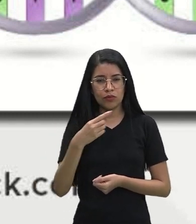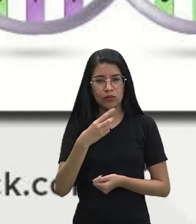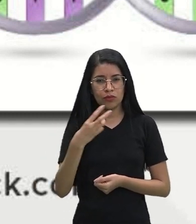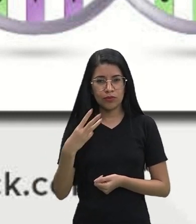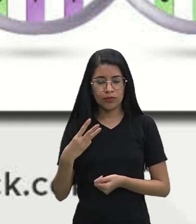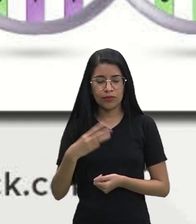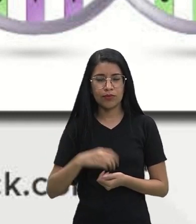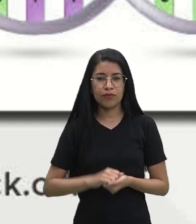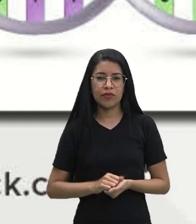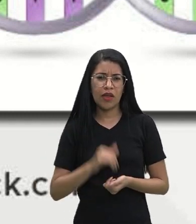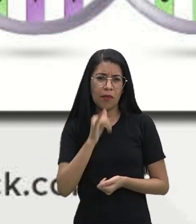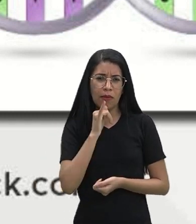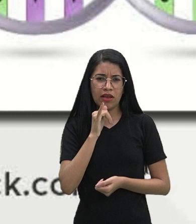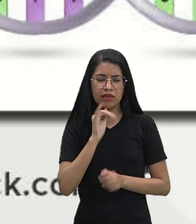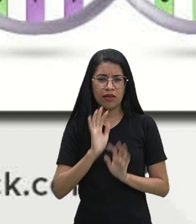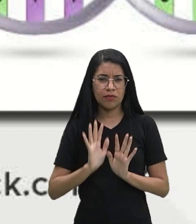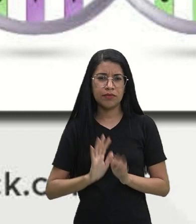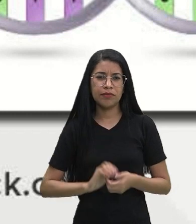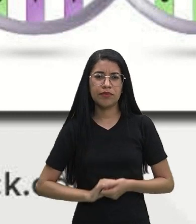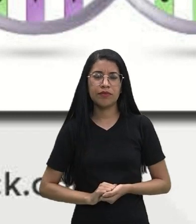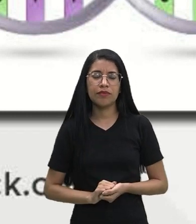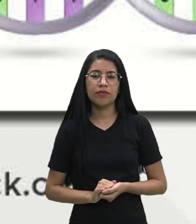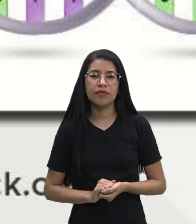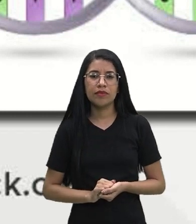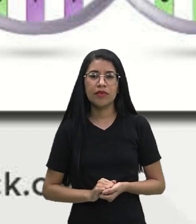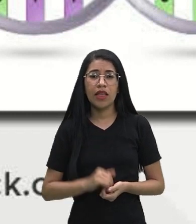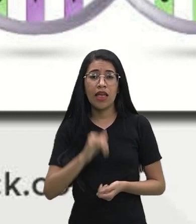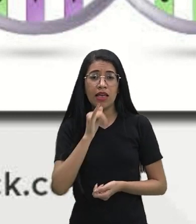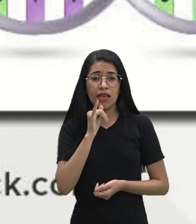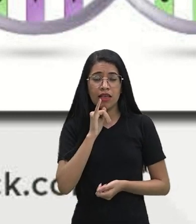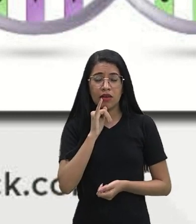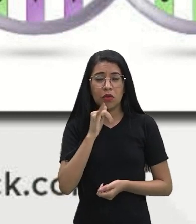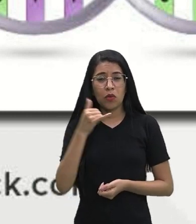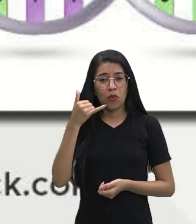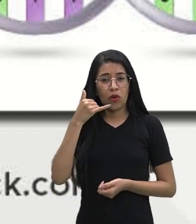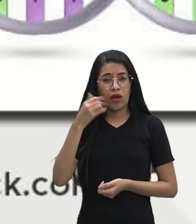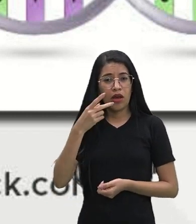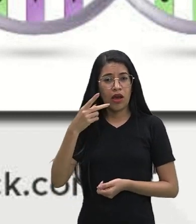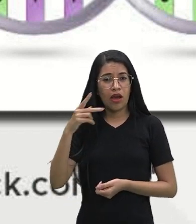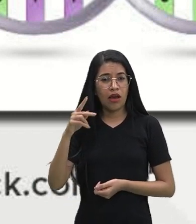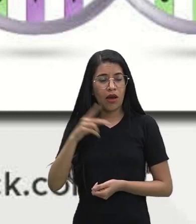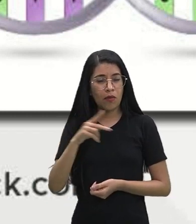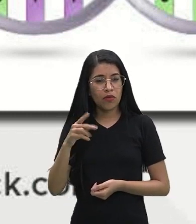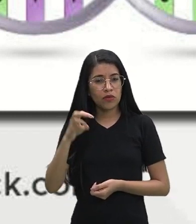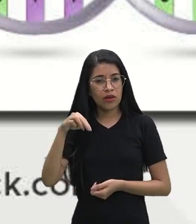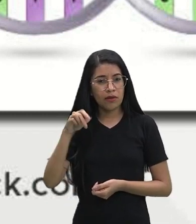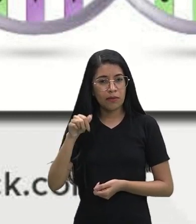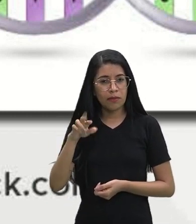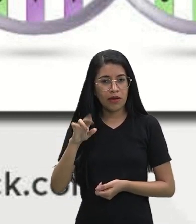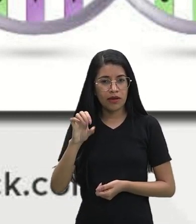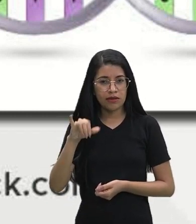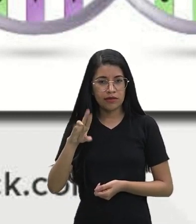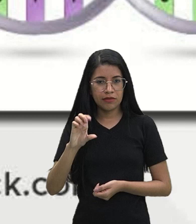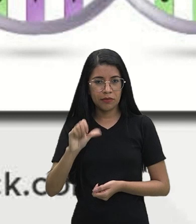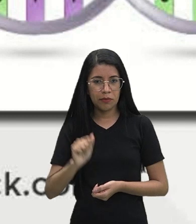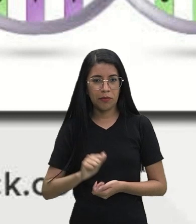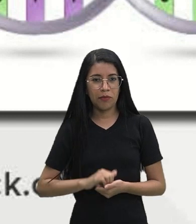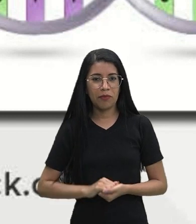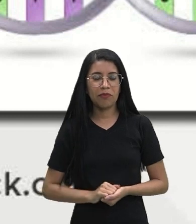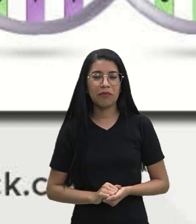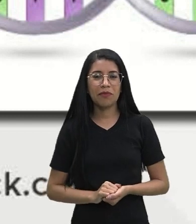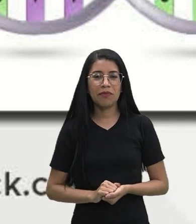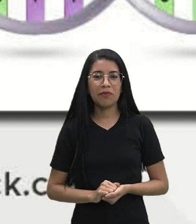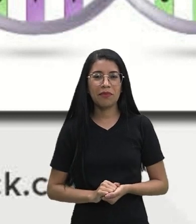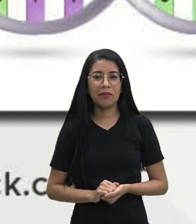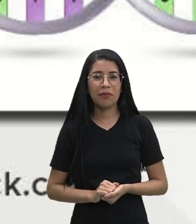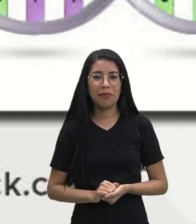984011213, né? Suponhamos que esse seja o número do telefone da professora Márcia, né?